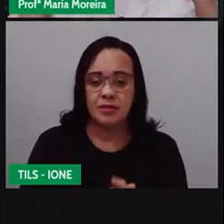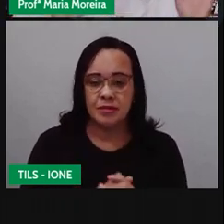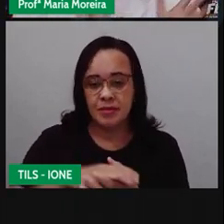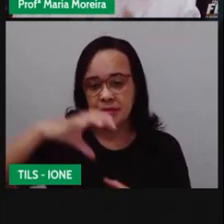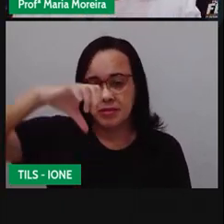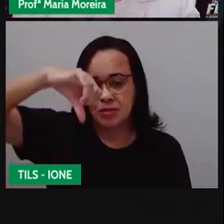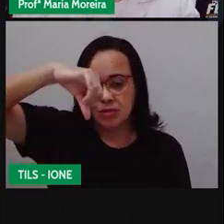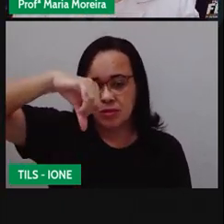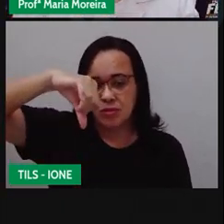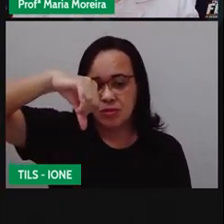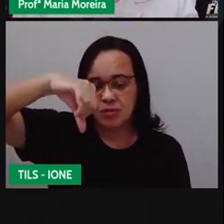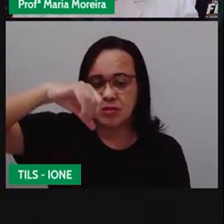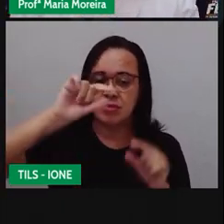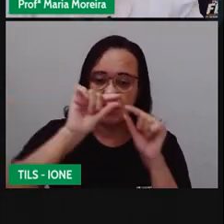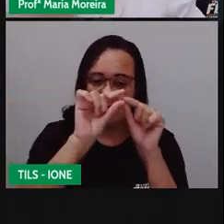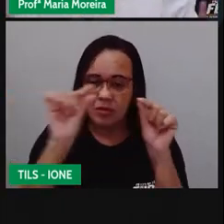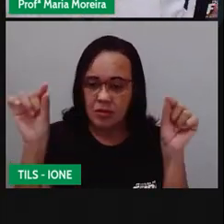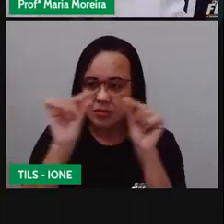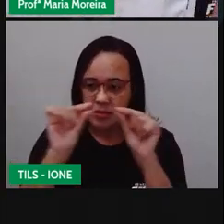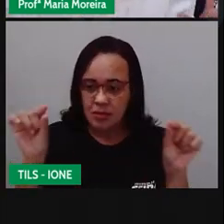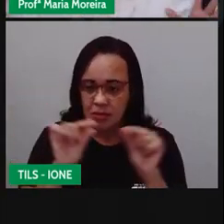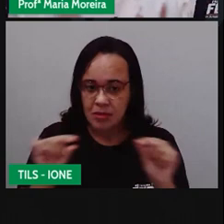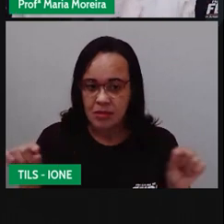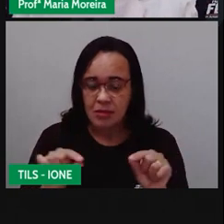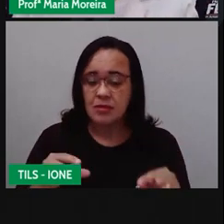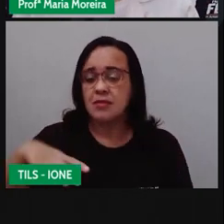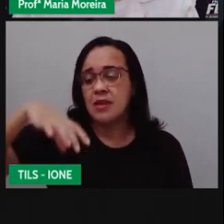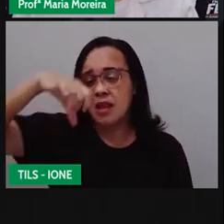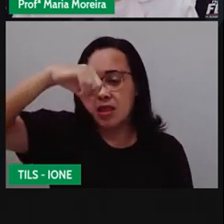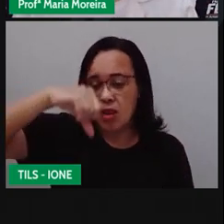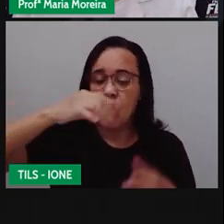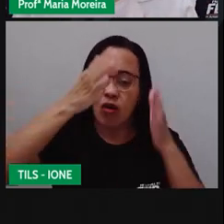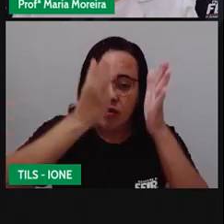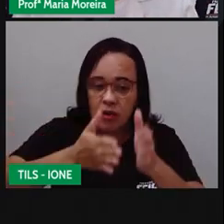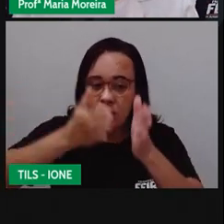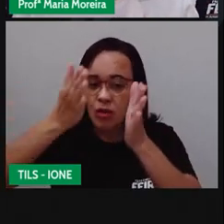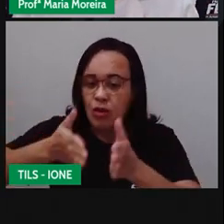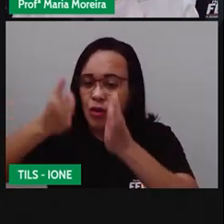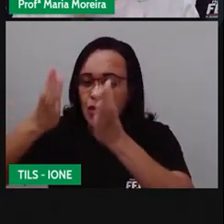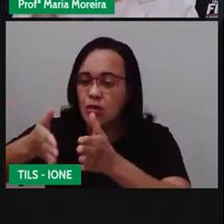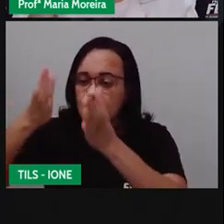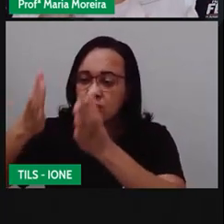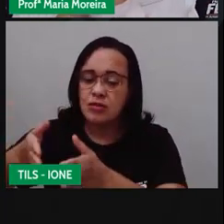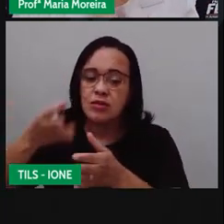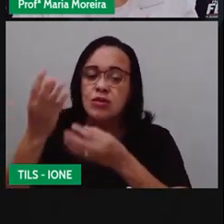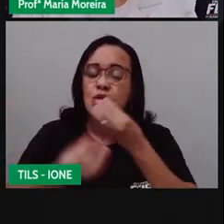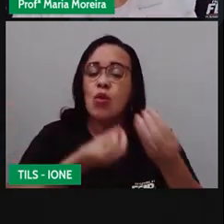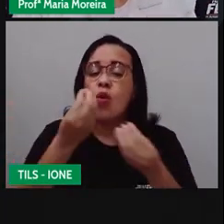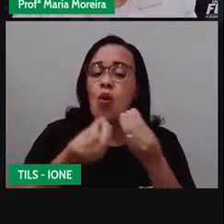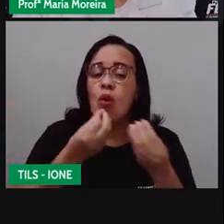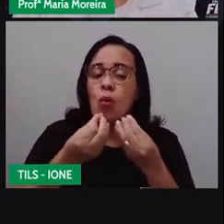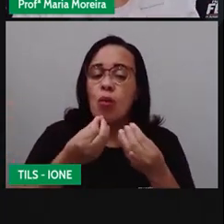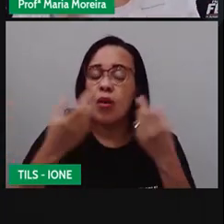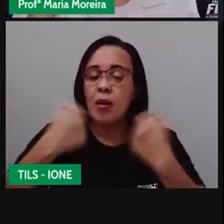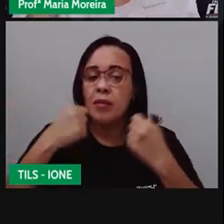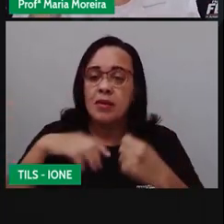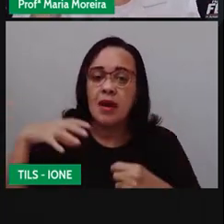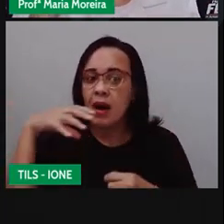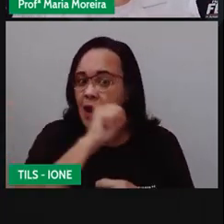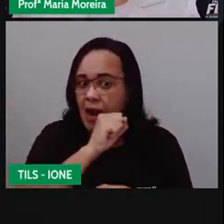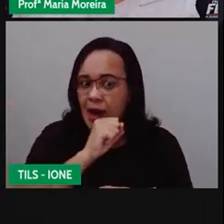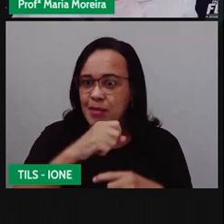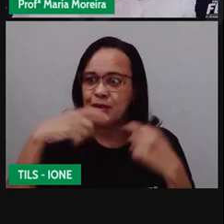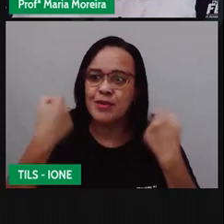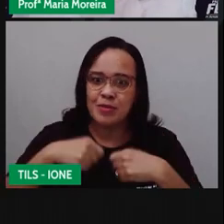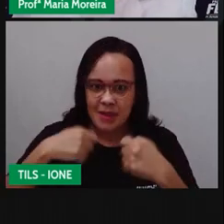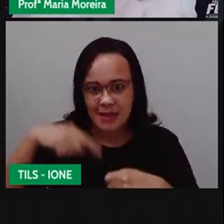9 linhas e 9 colunas? O que é que você vai fazer? E a conta tiver que ser feita rápida. Não é melhor se pensar